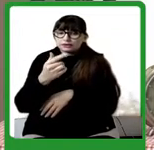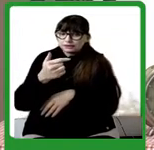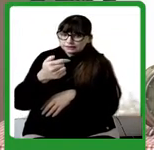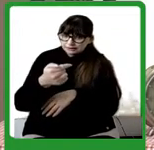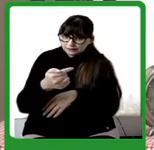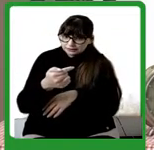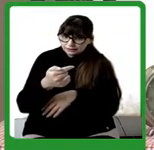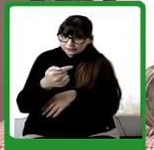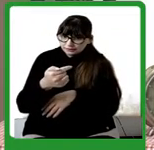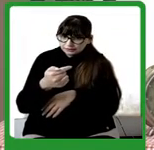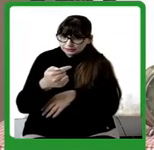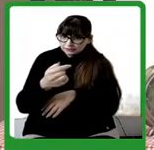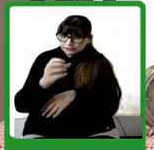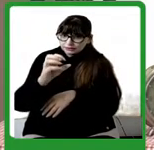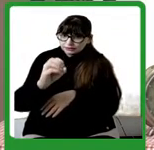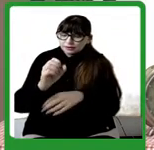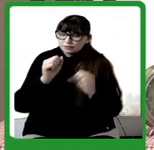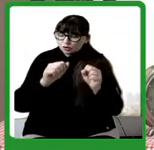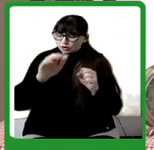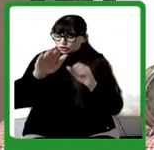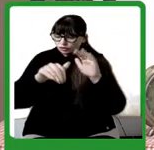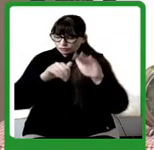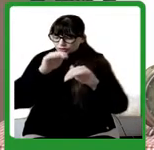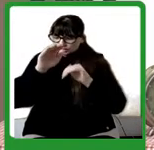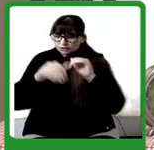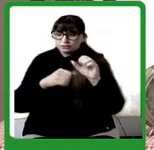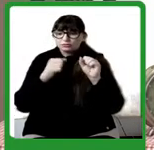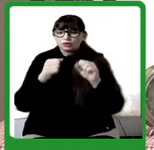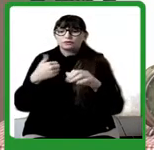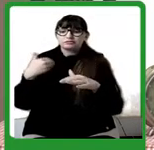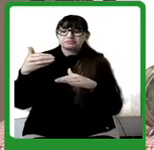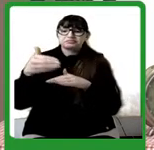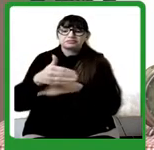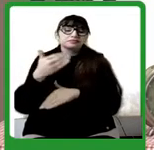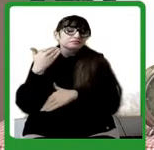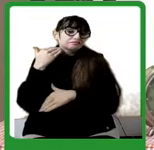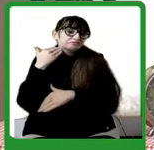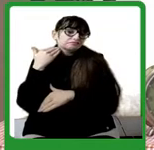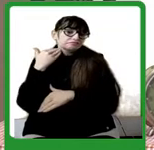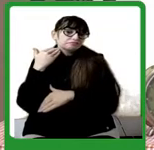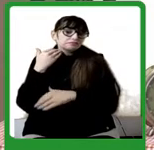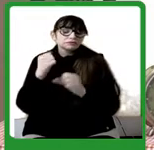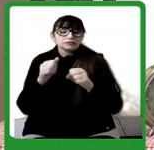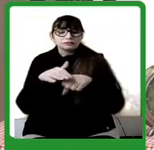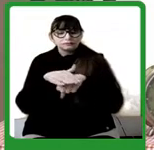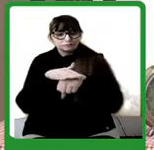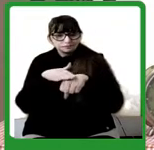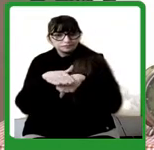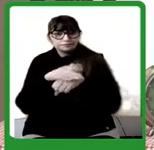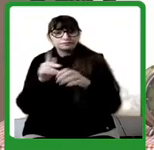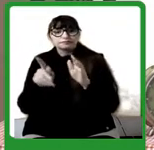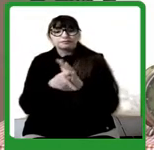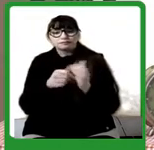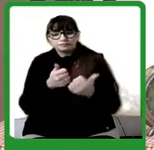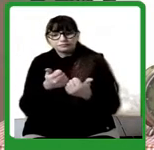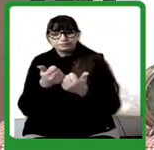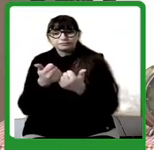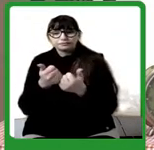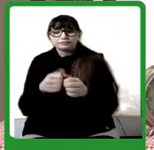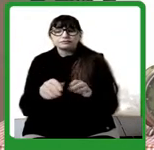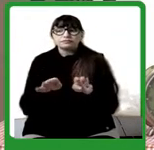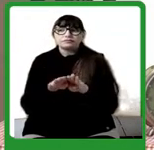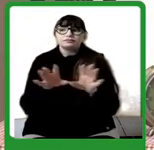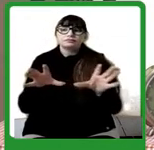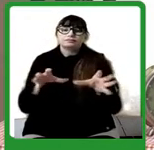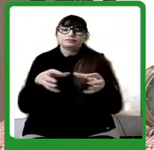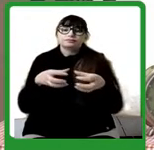513358-4770. Prende o grito. Ou também podem ir nas nossas agências, conversar com os nossos colaboradores, enfim, com as nossas equipes que